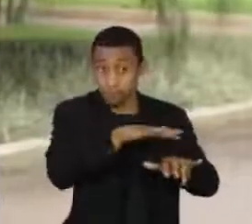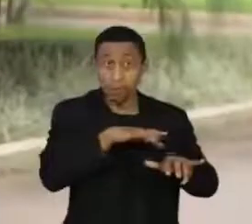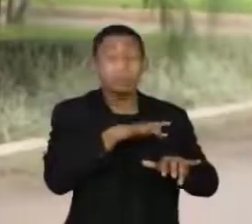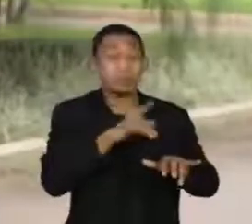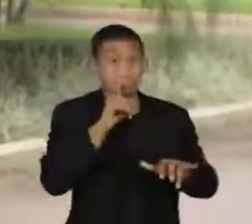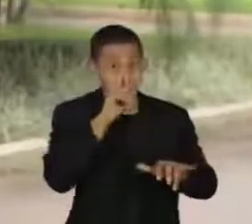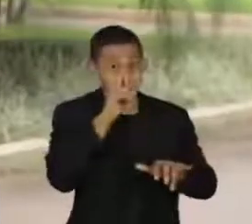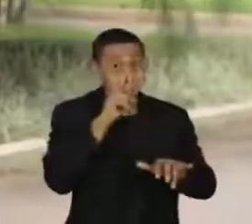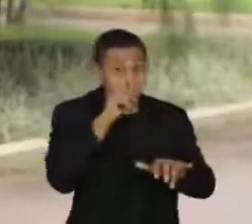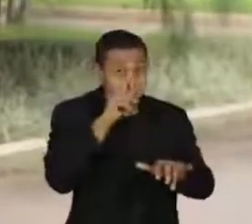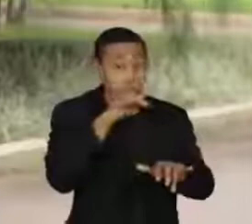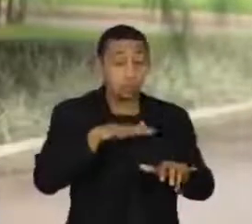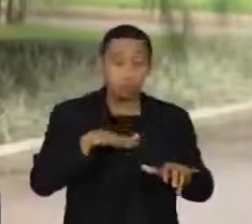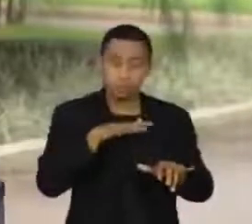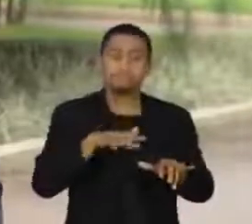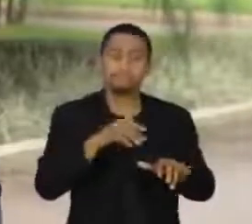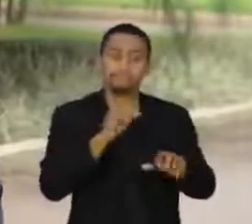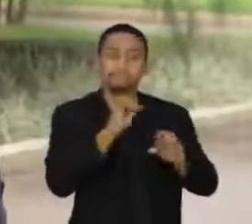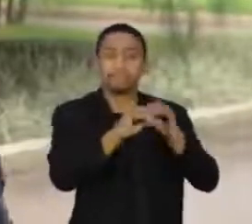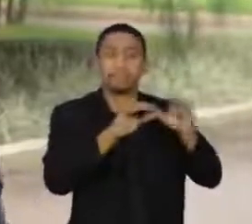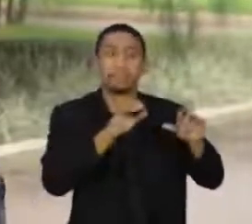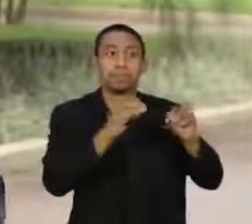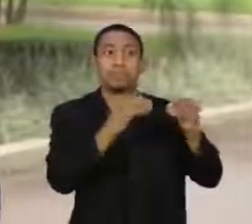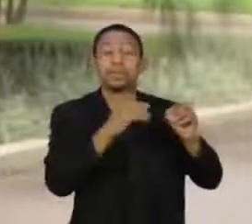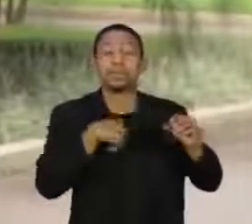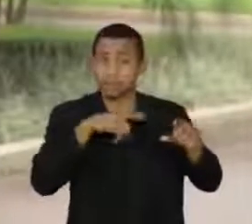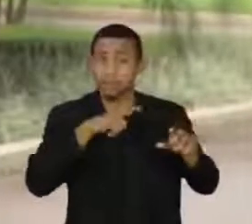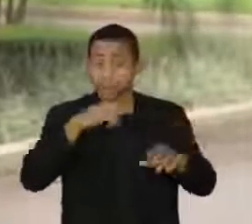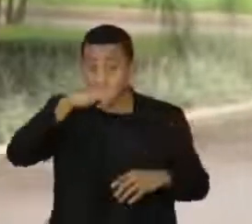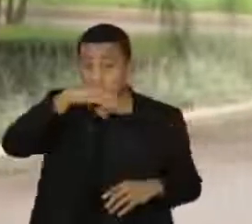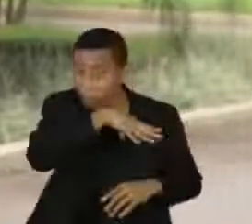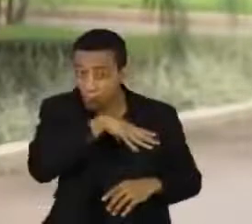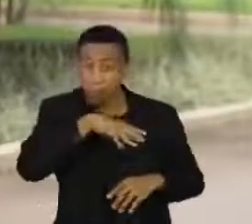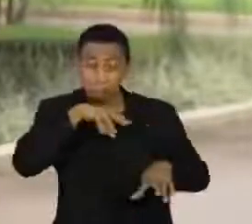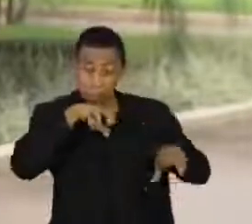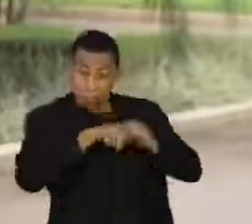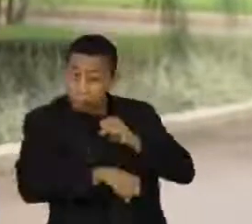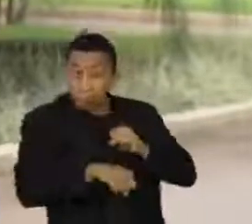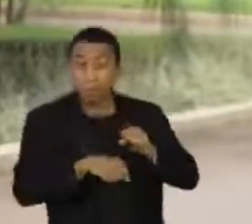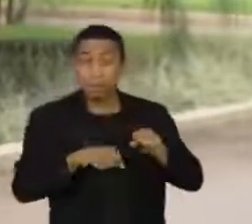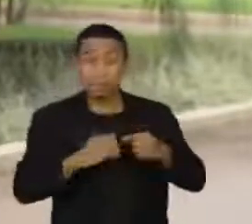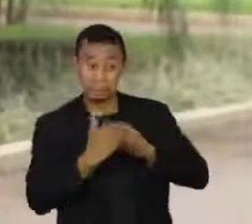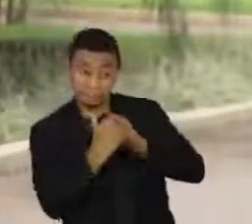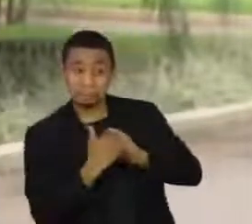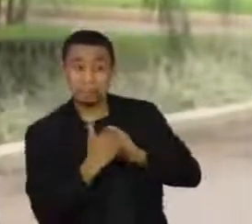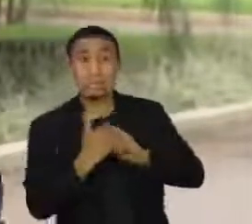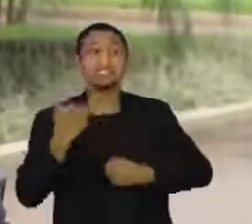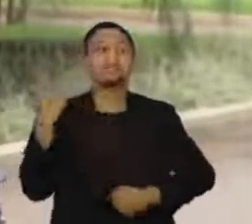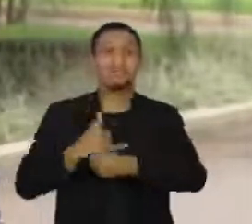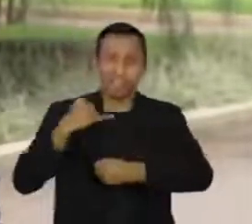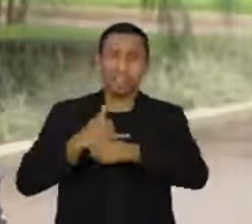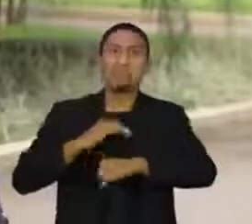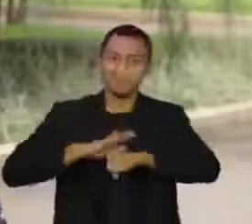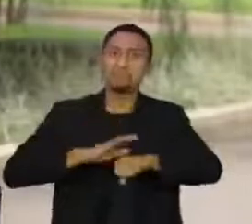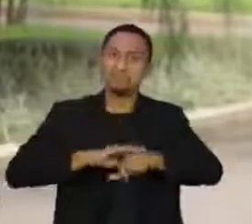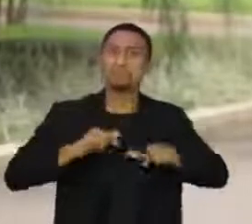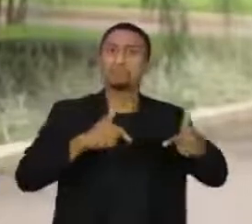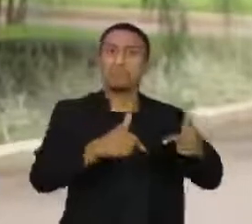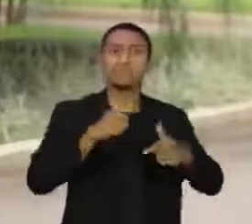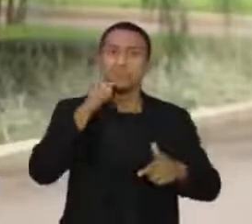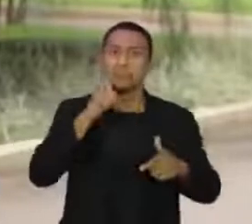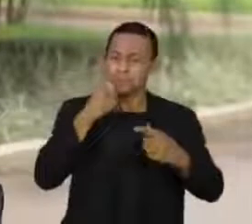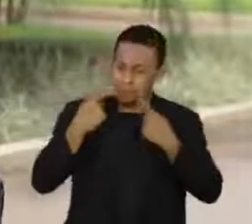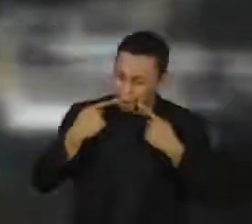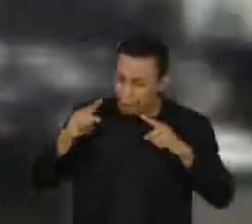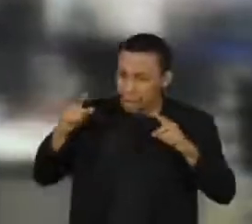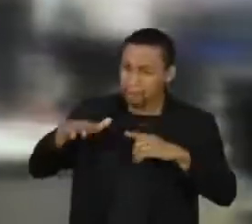mais tóxicos para as jornalistas. Assédio moral, sexual e outros tipos de violência cometidas por chefes são as maiores queixas das profissionais sobre